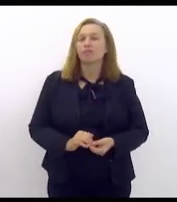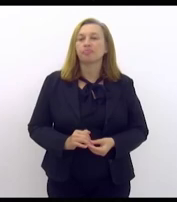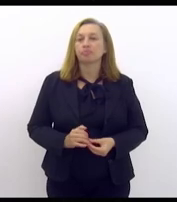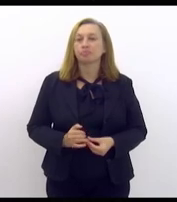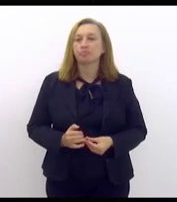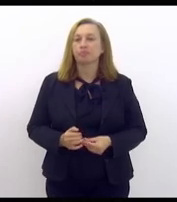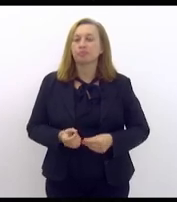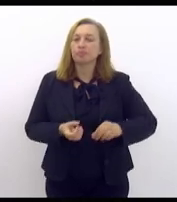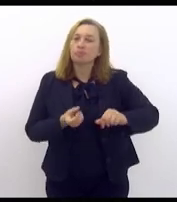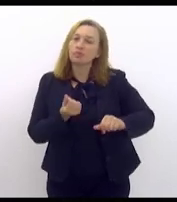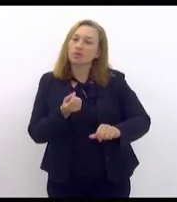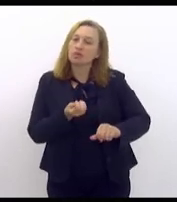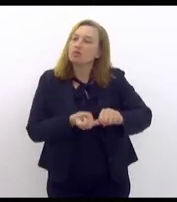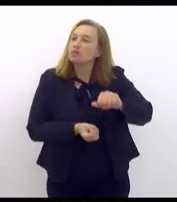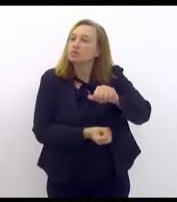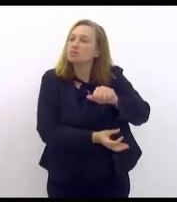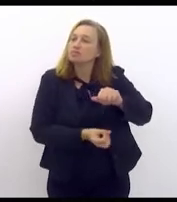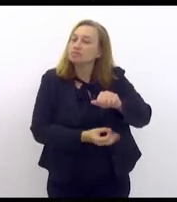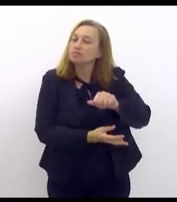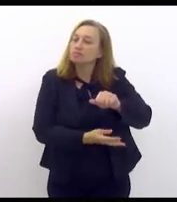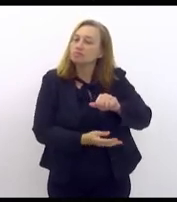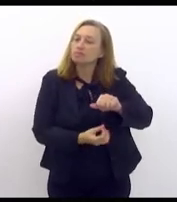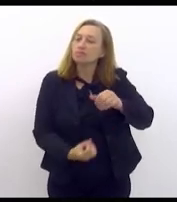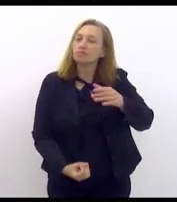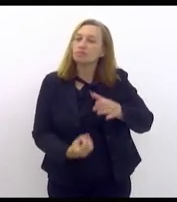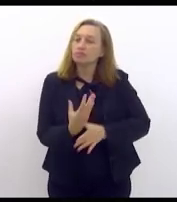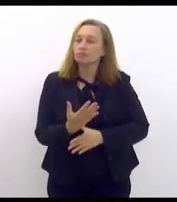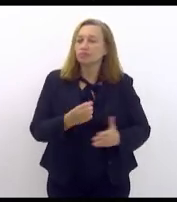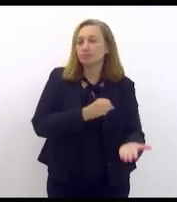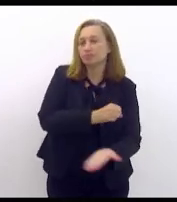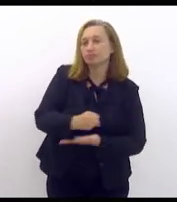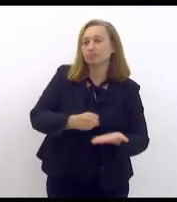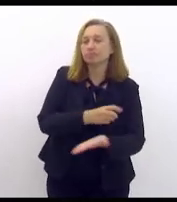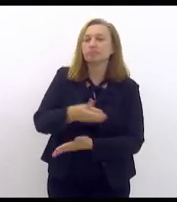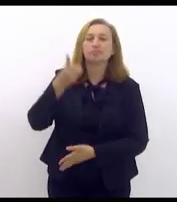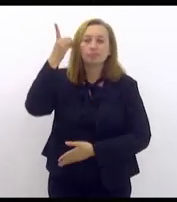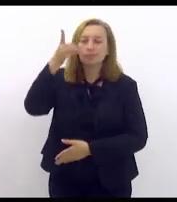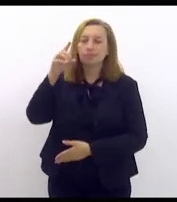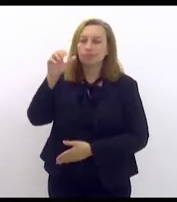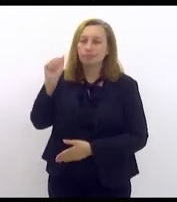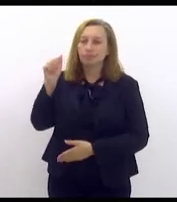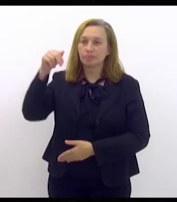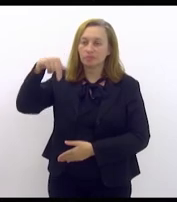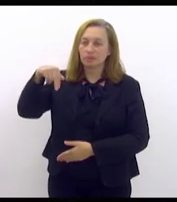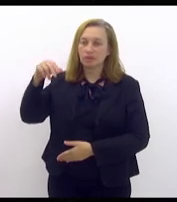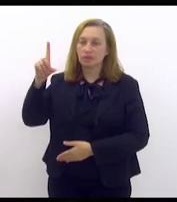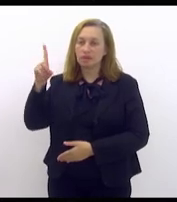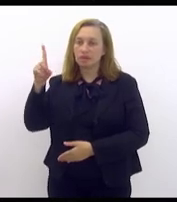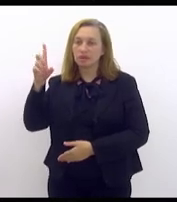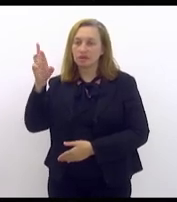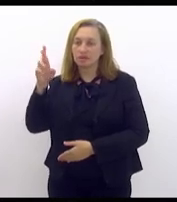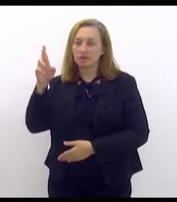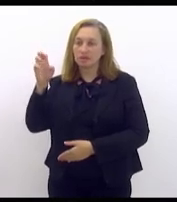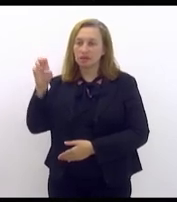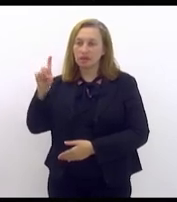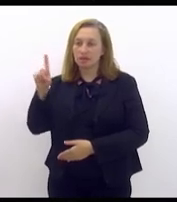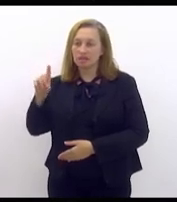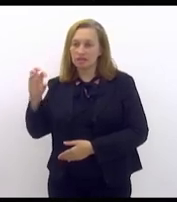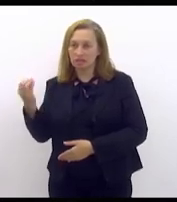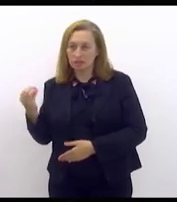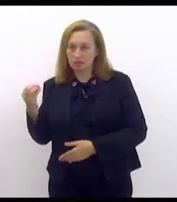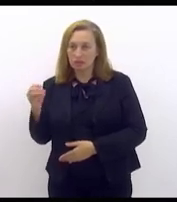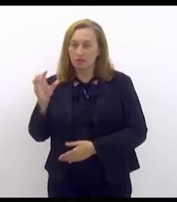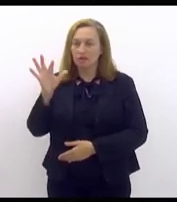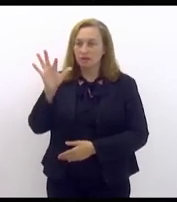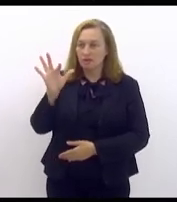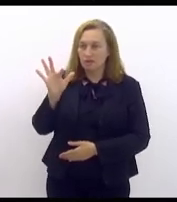Esse fundo é constituído basicamente, deputado Andrezinho, por receitas do FECP, o Fundo